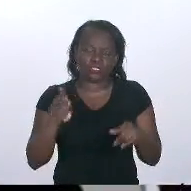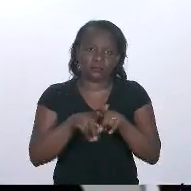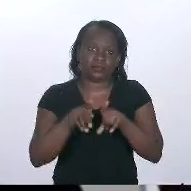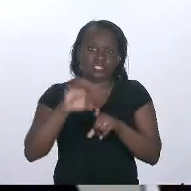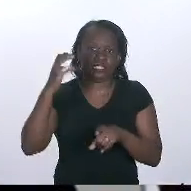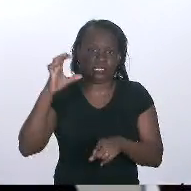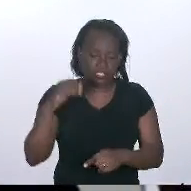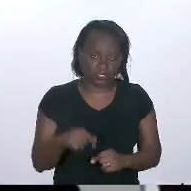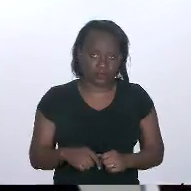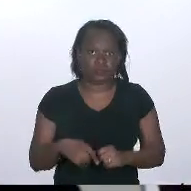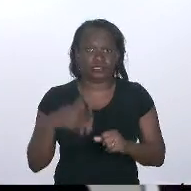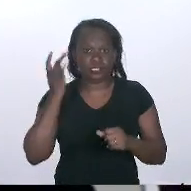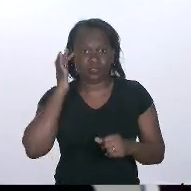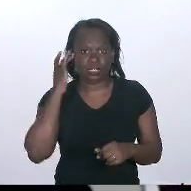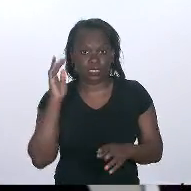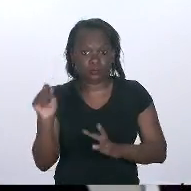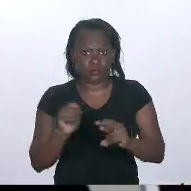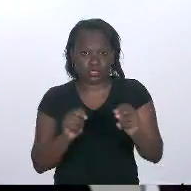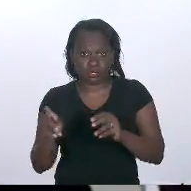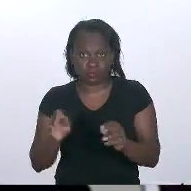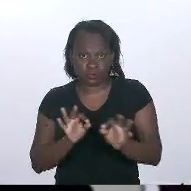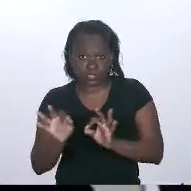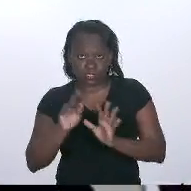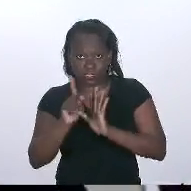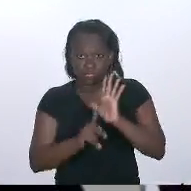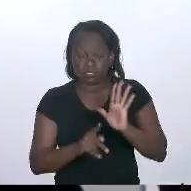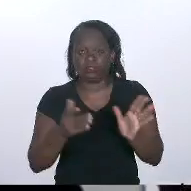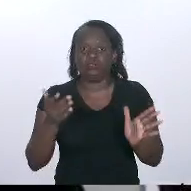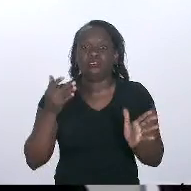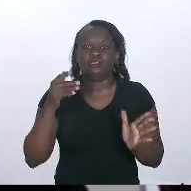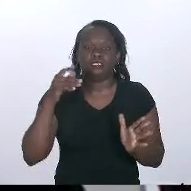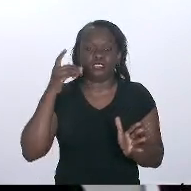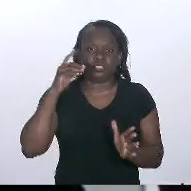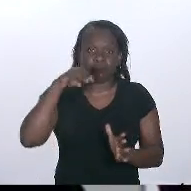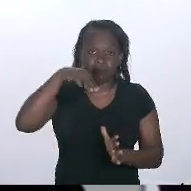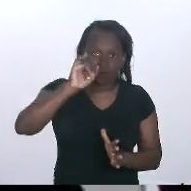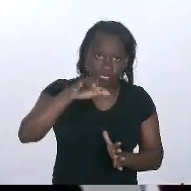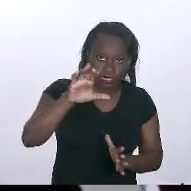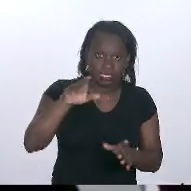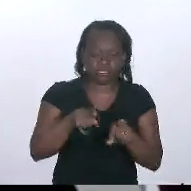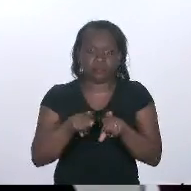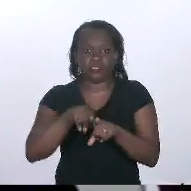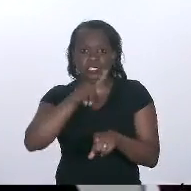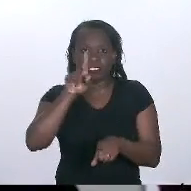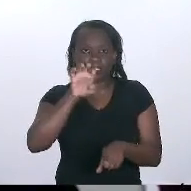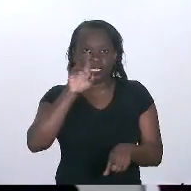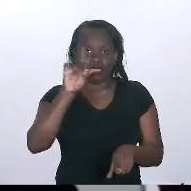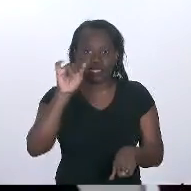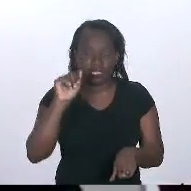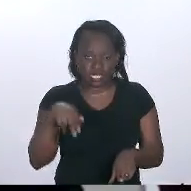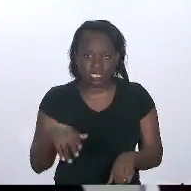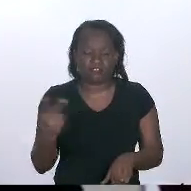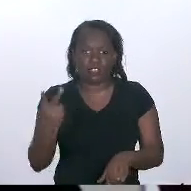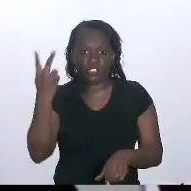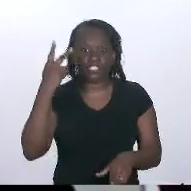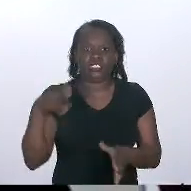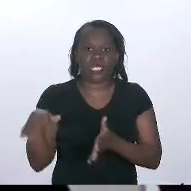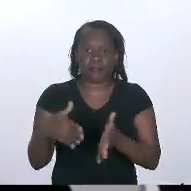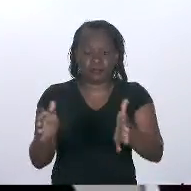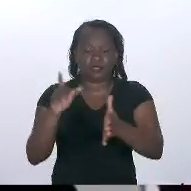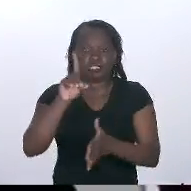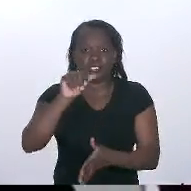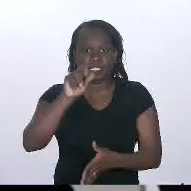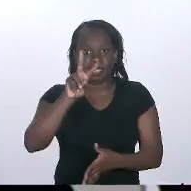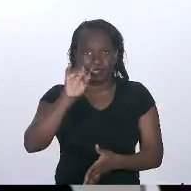Então acho que o projeto do deputado Carlos minc e da deputada zeidan valoriza os caminhos de Darwin valoriza